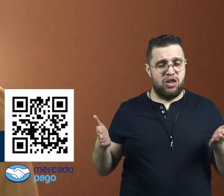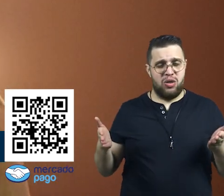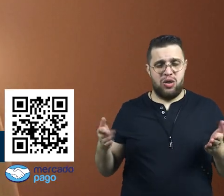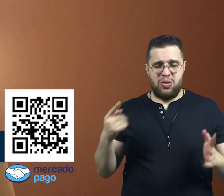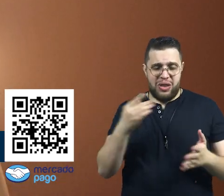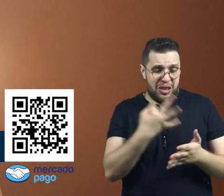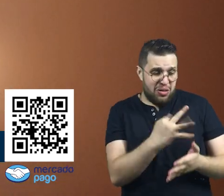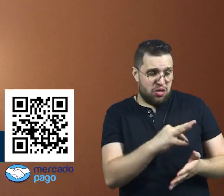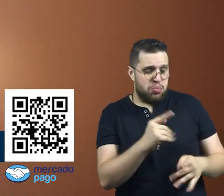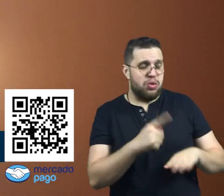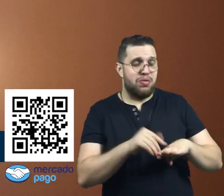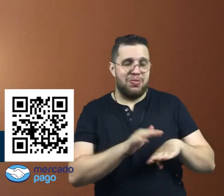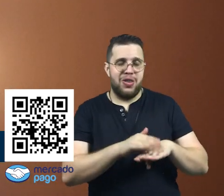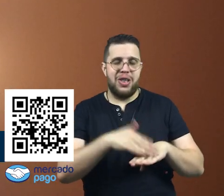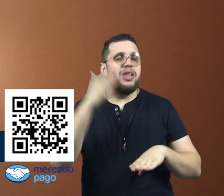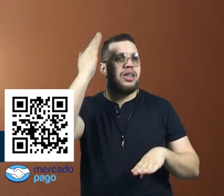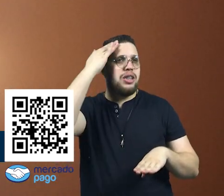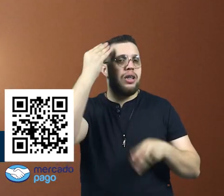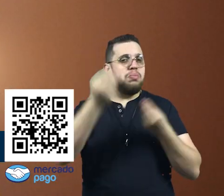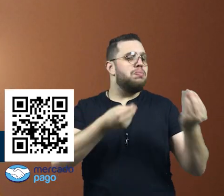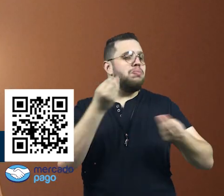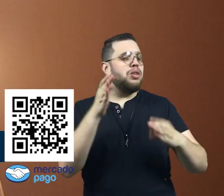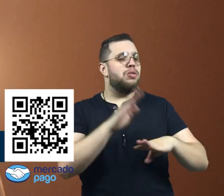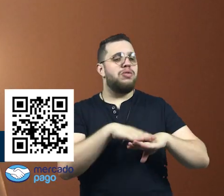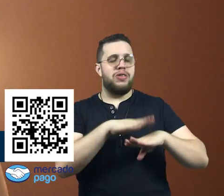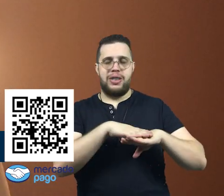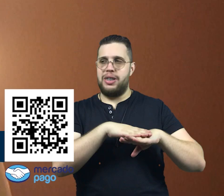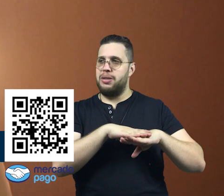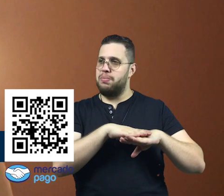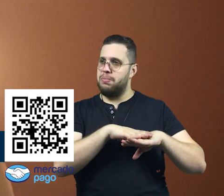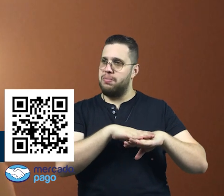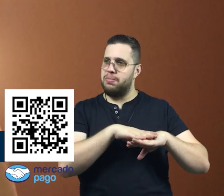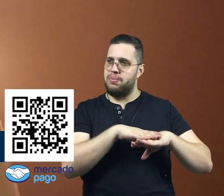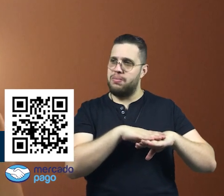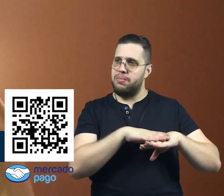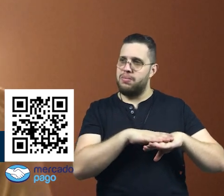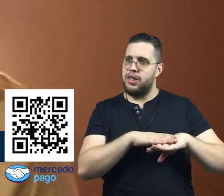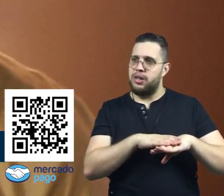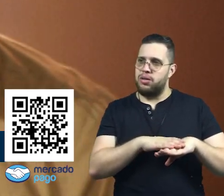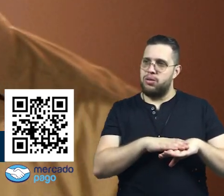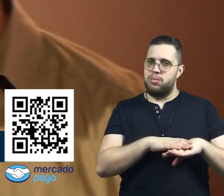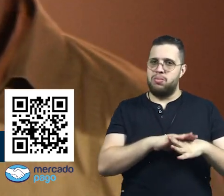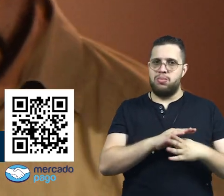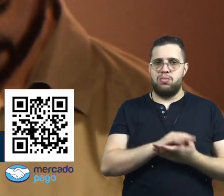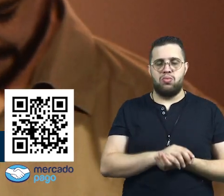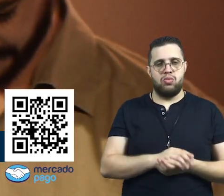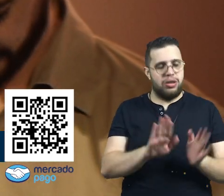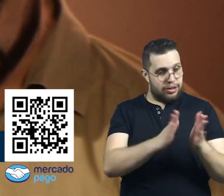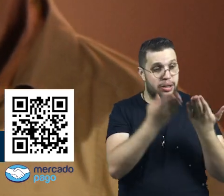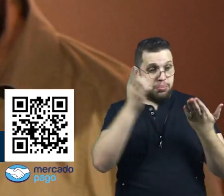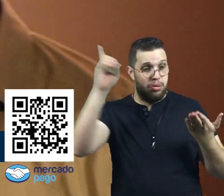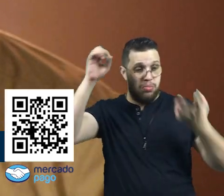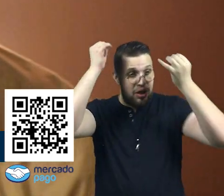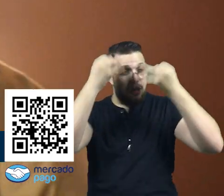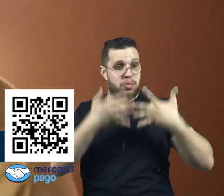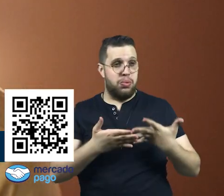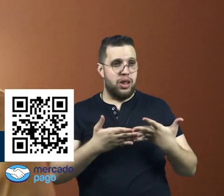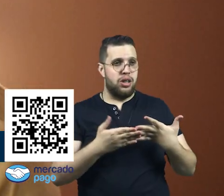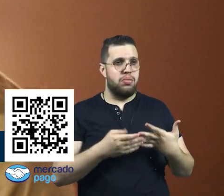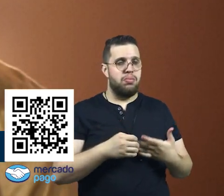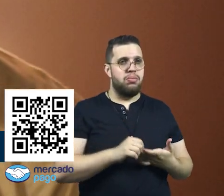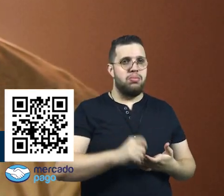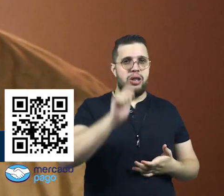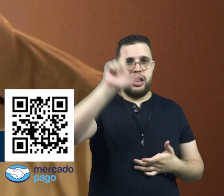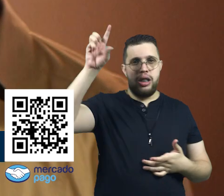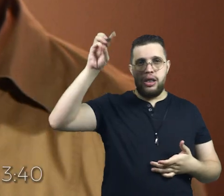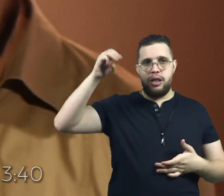você aprendeu a lidar com isso. Aleluia. Em Lamentações 3:40 diz assim: